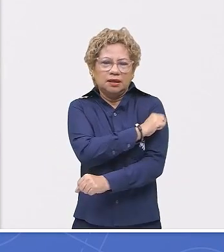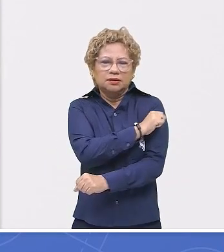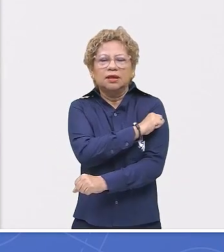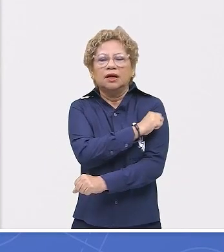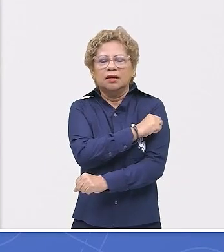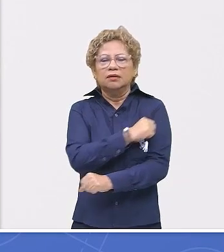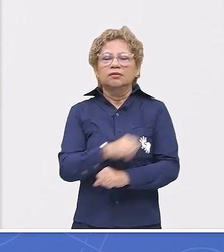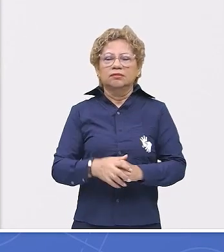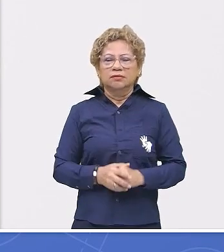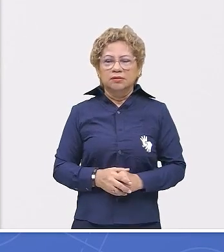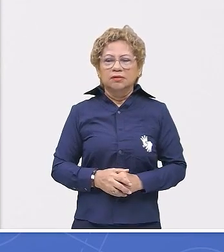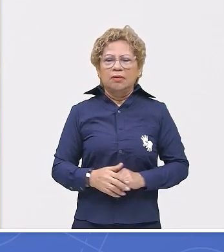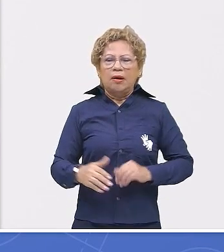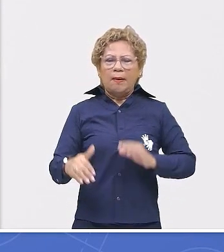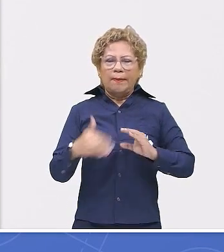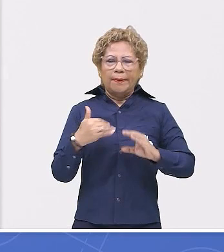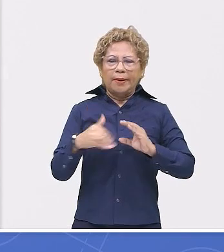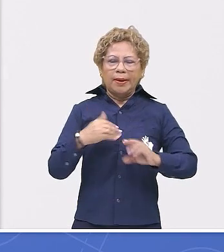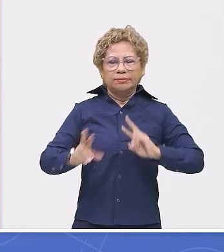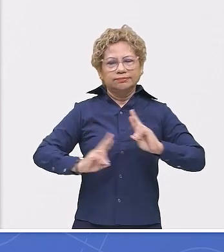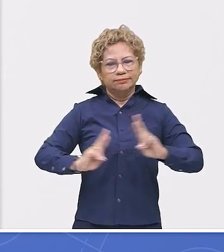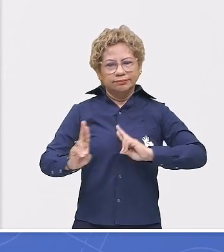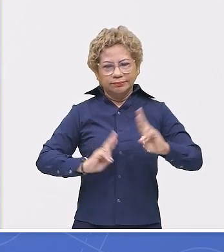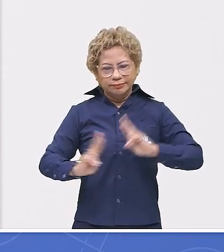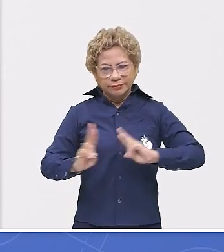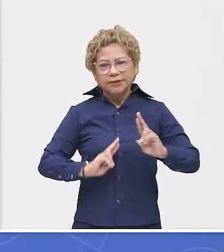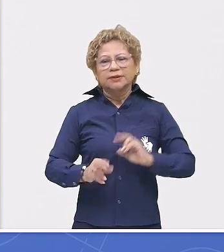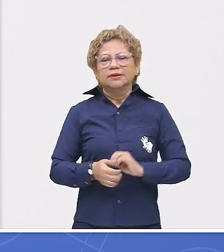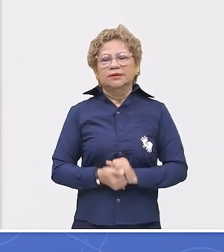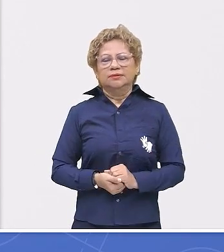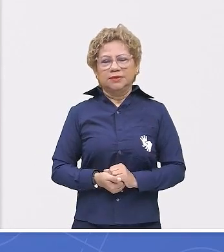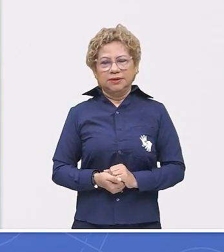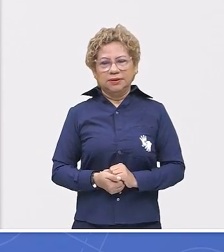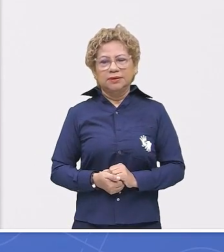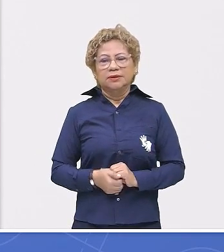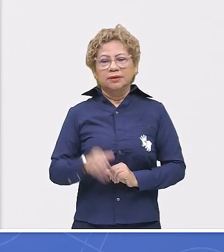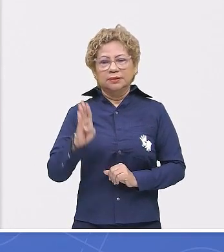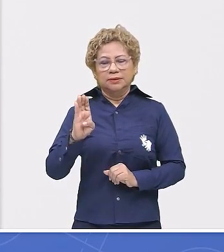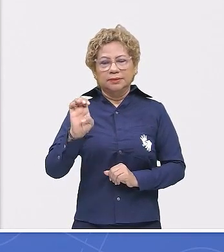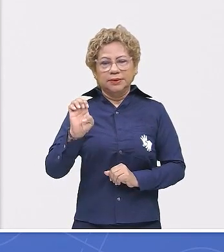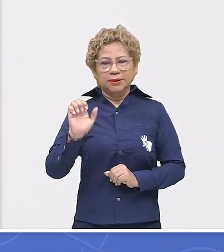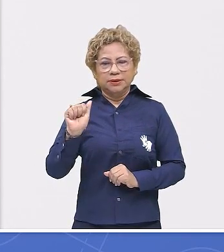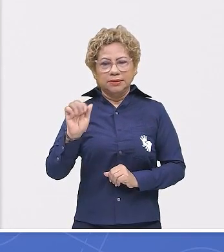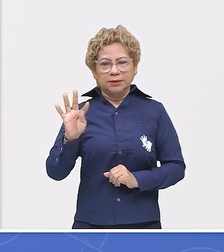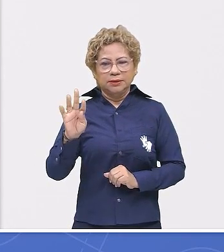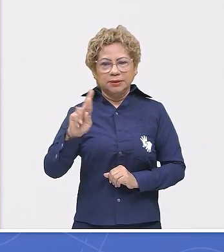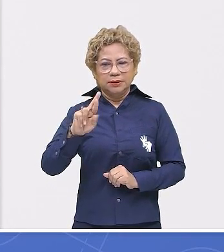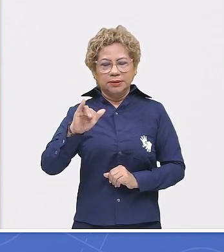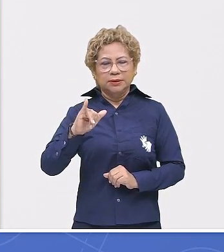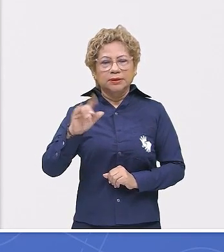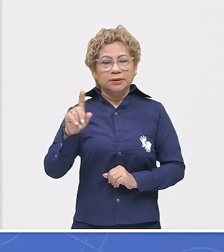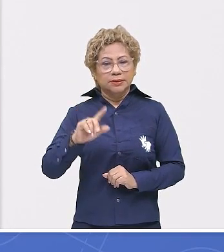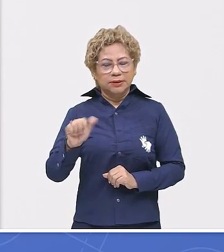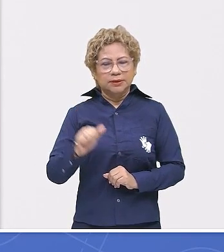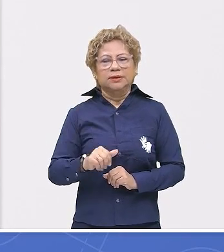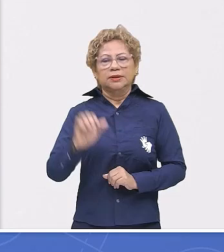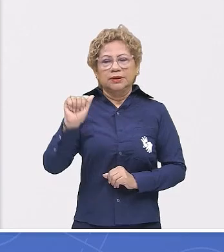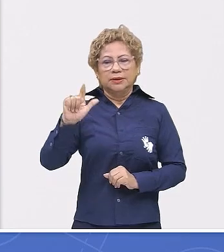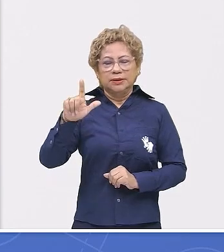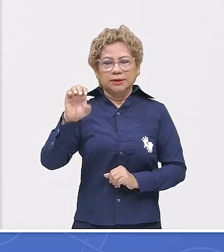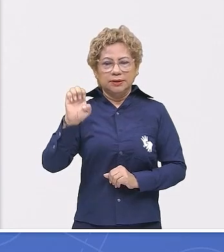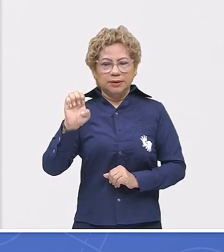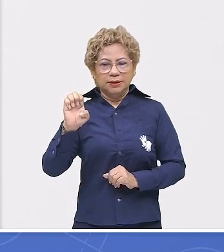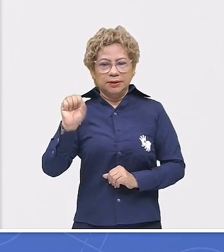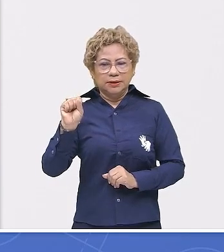alunos respondendo aqui pra gente. Eduardo, Luiz Miguel, Beatriz, Alessandro, né? Respondendo também as questões.